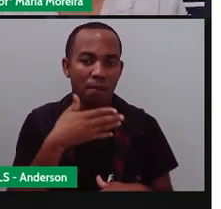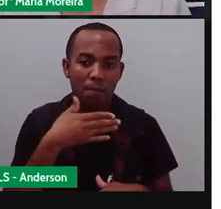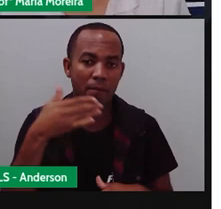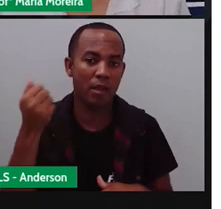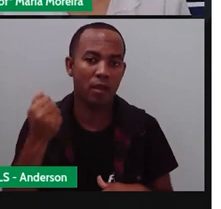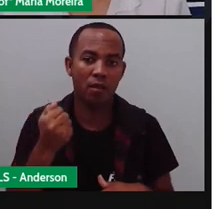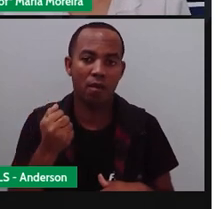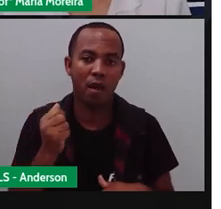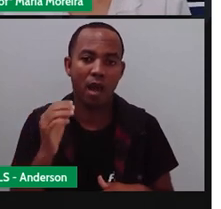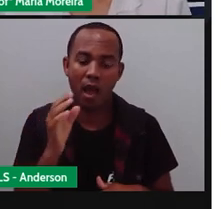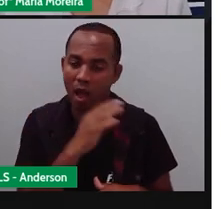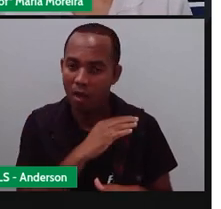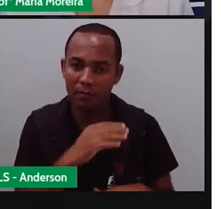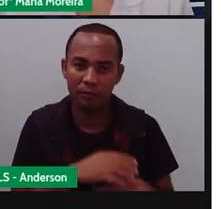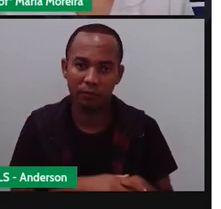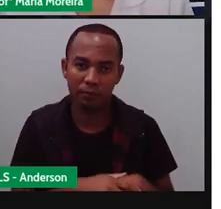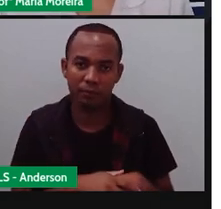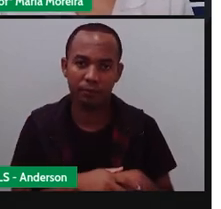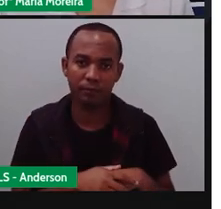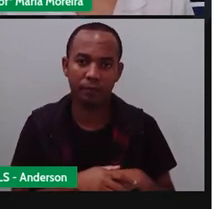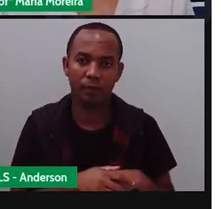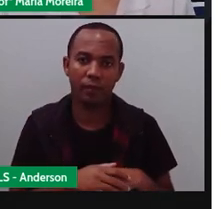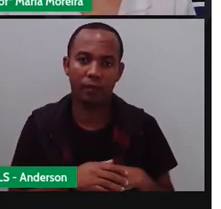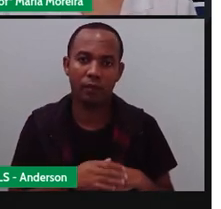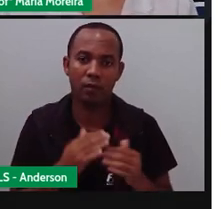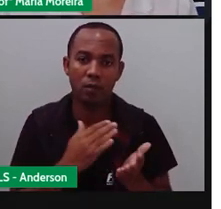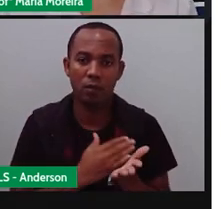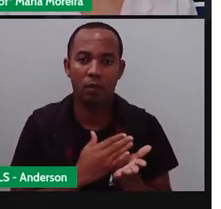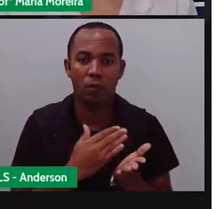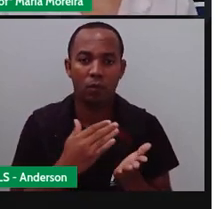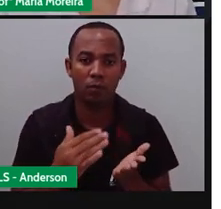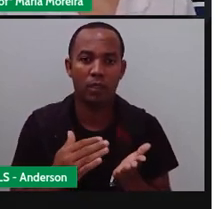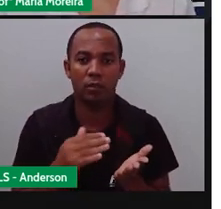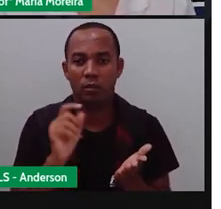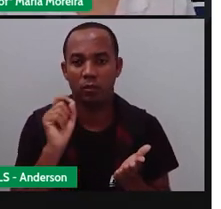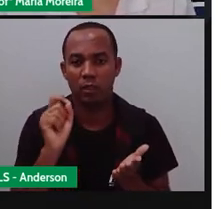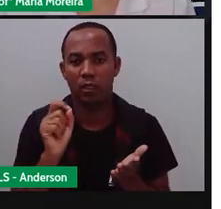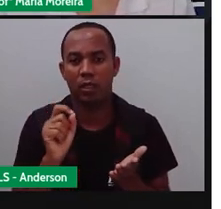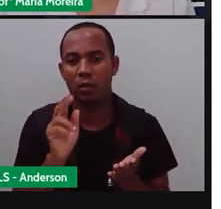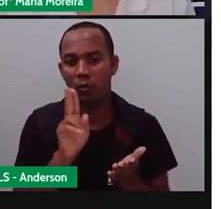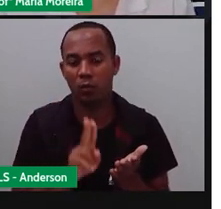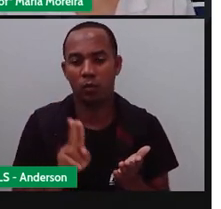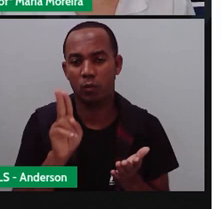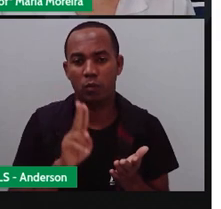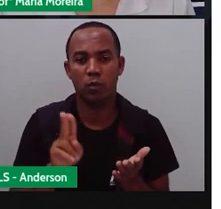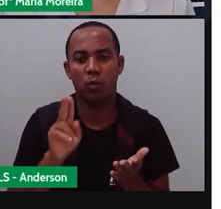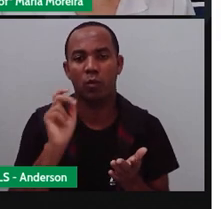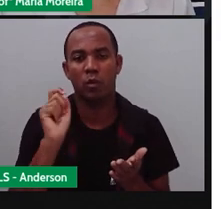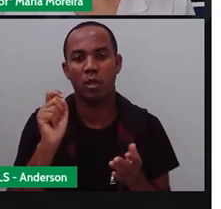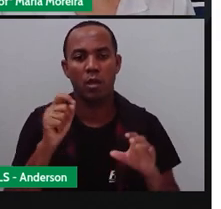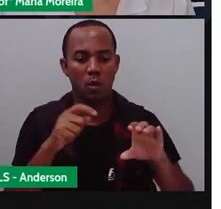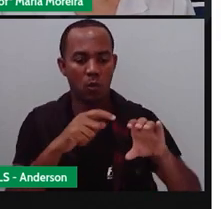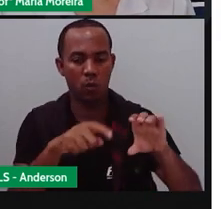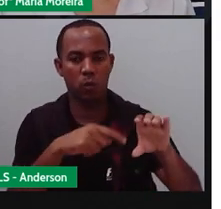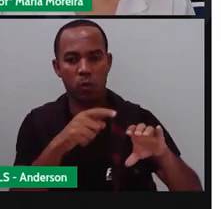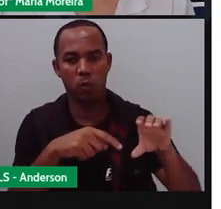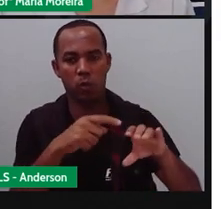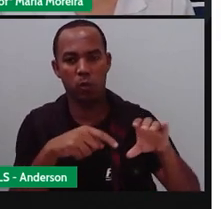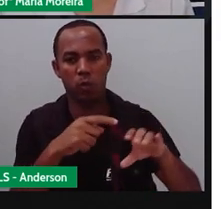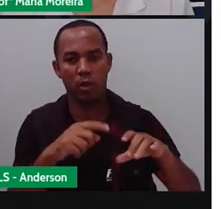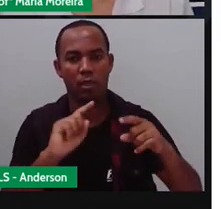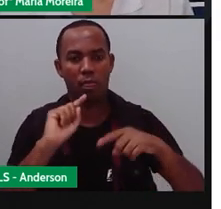puxar essas ferramentas é isso eles foram inicialmente é referidos como motor digitação